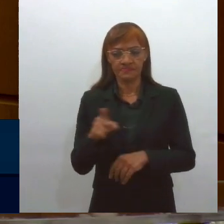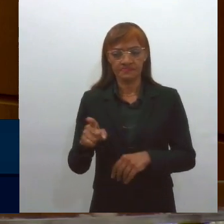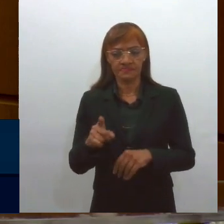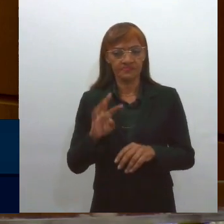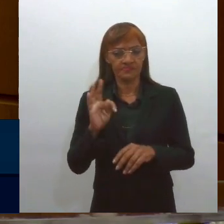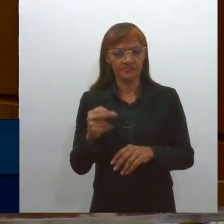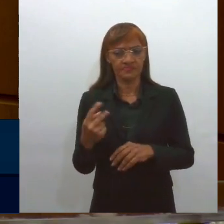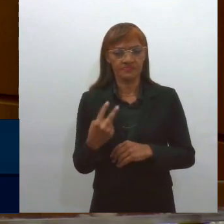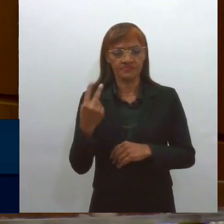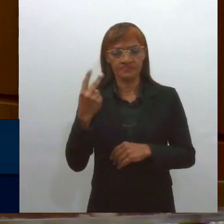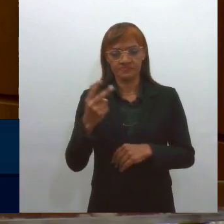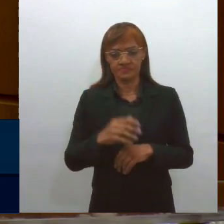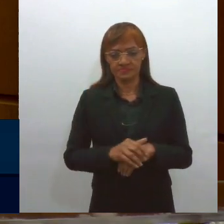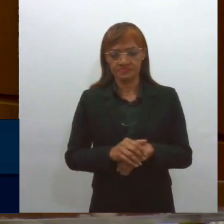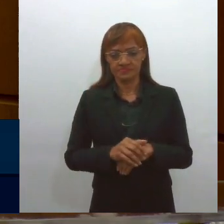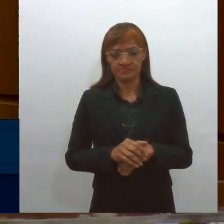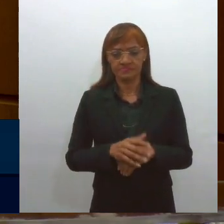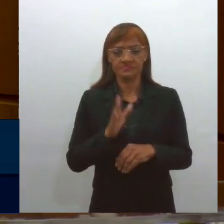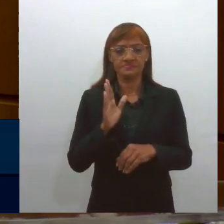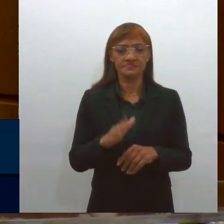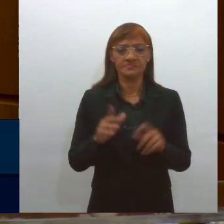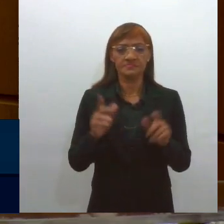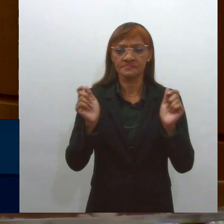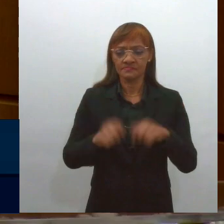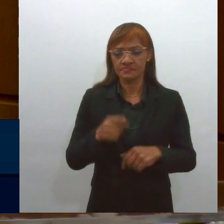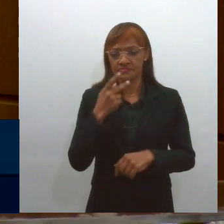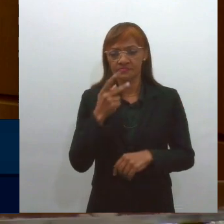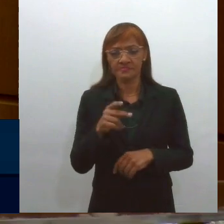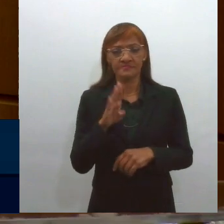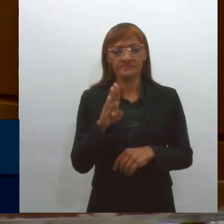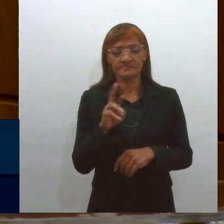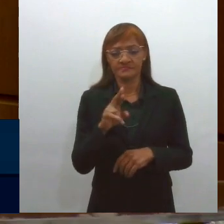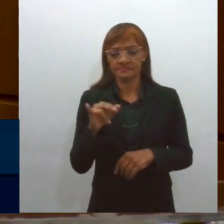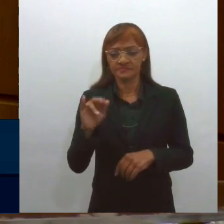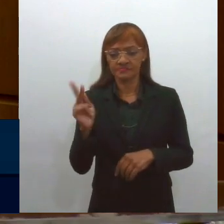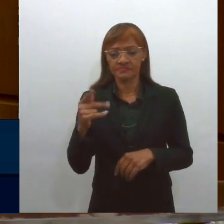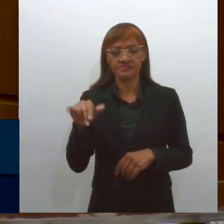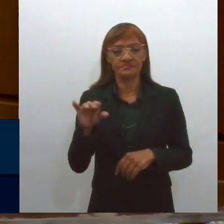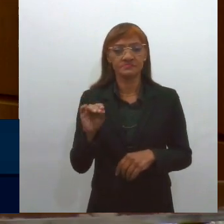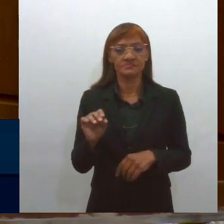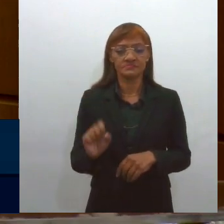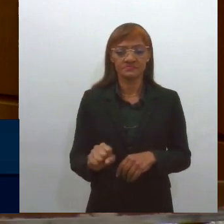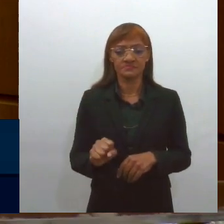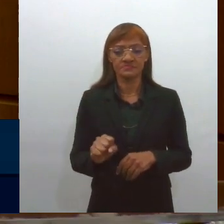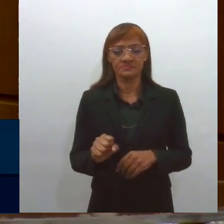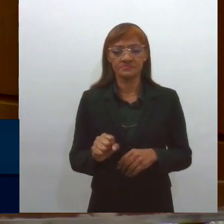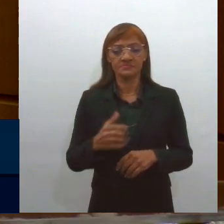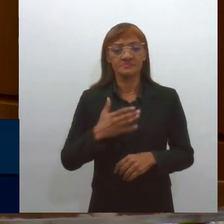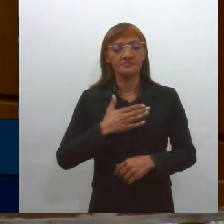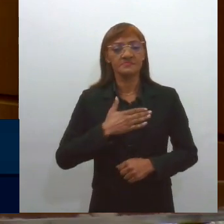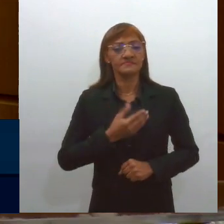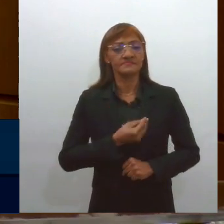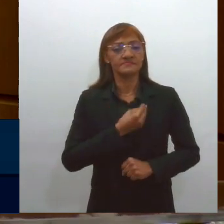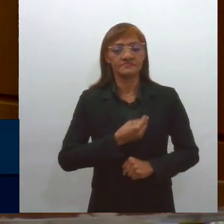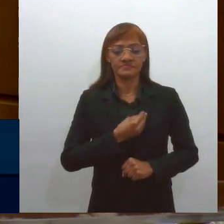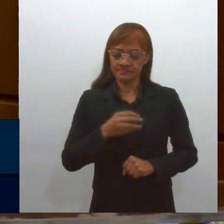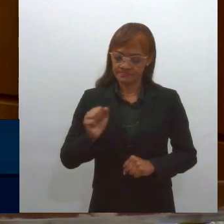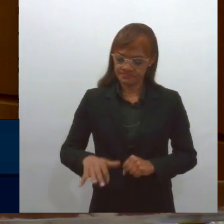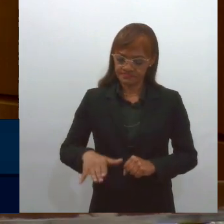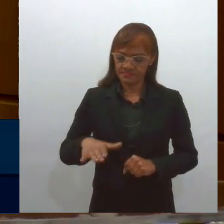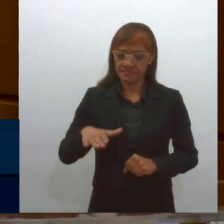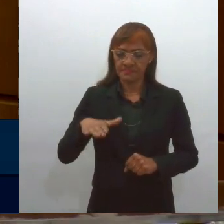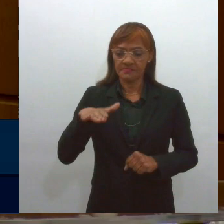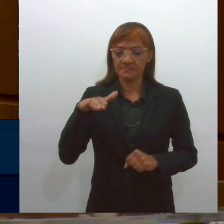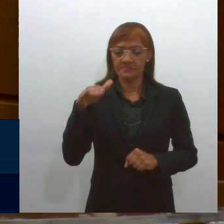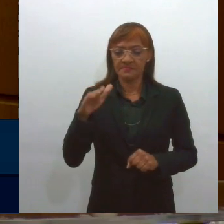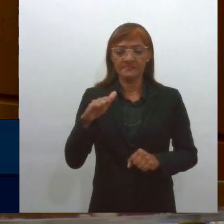Barros, Barrinhos, é falar sobre parte da minha infância e das muitas vezes que tio Barrinhos